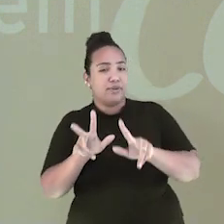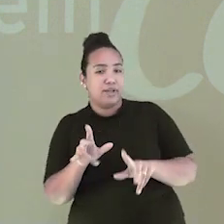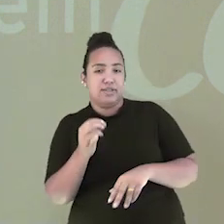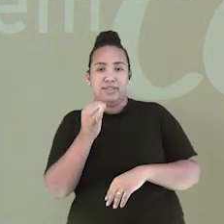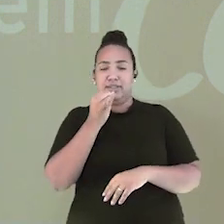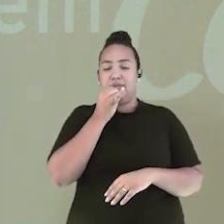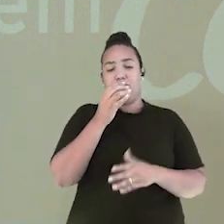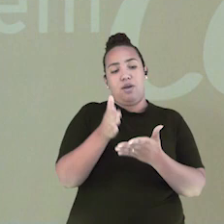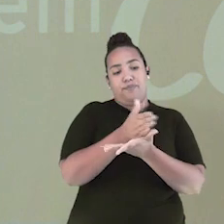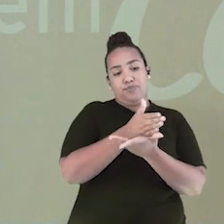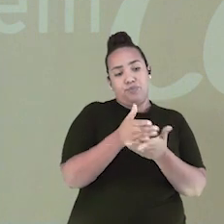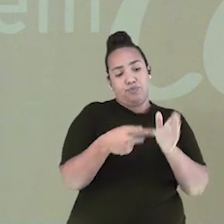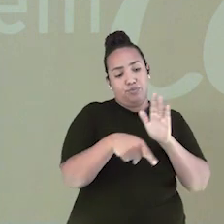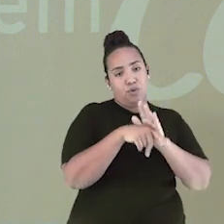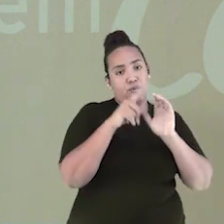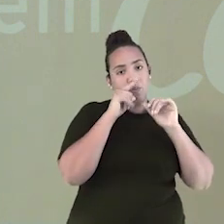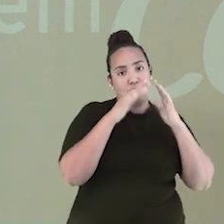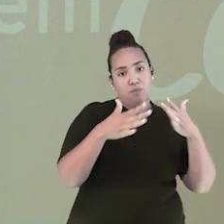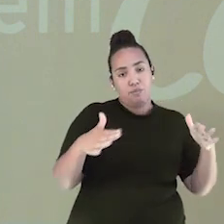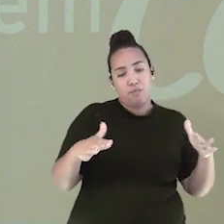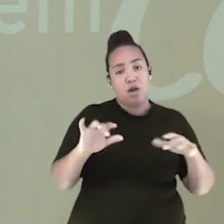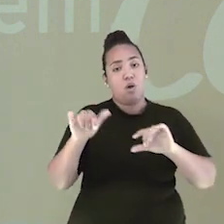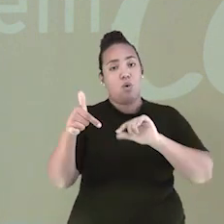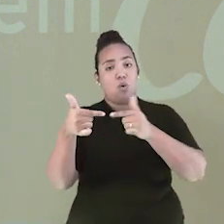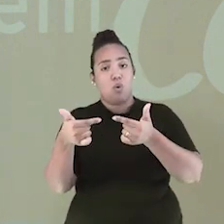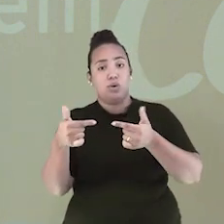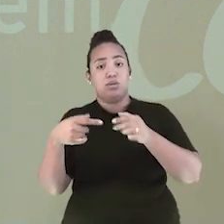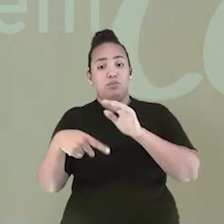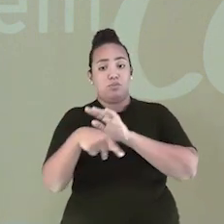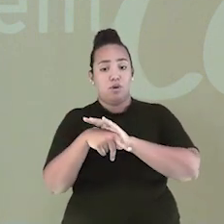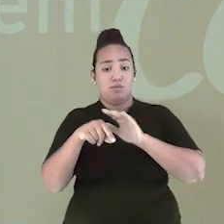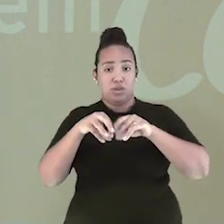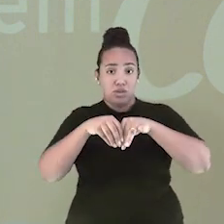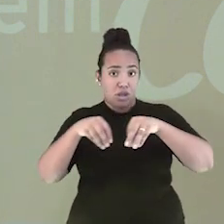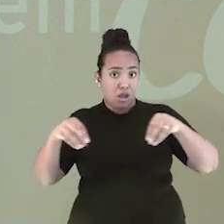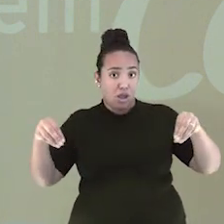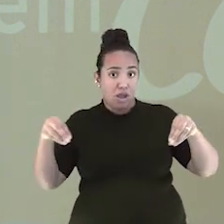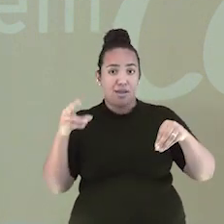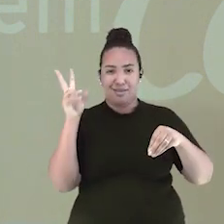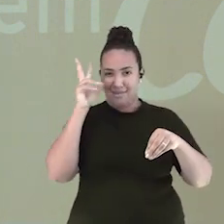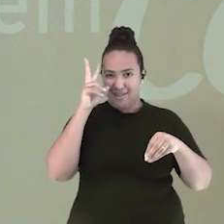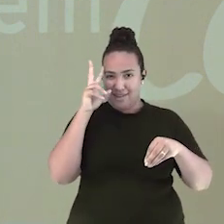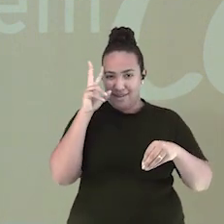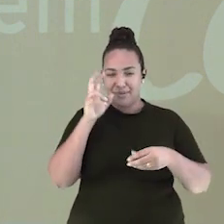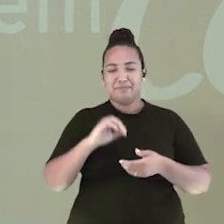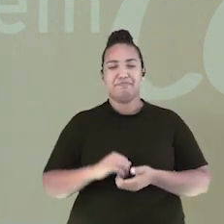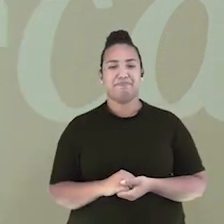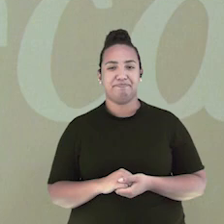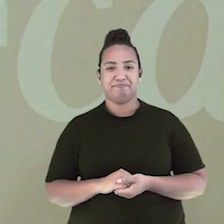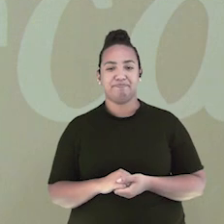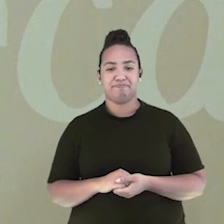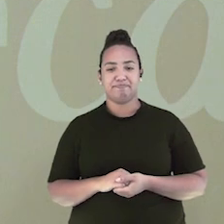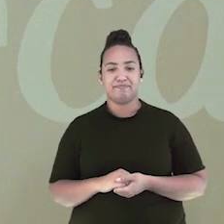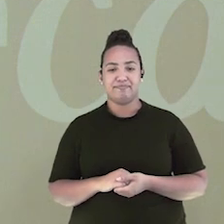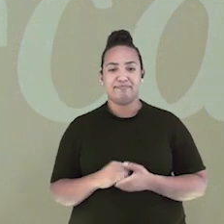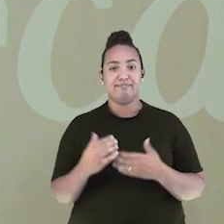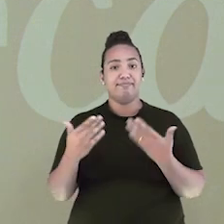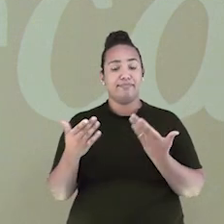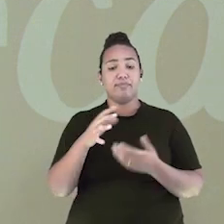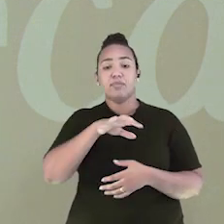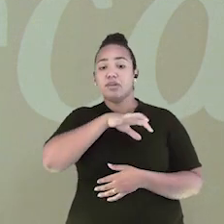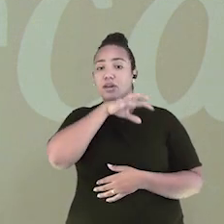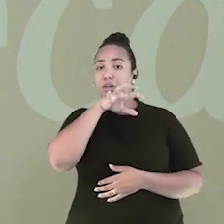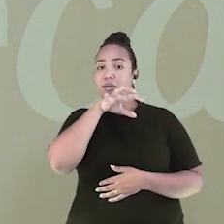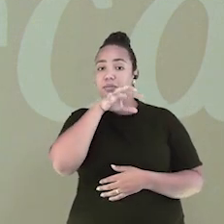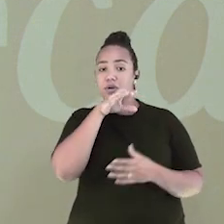isso têm nadadeiras, outras são terrestres e outras têm uma pata bem grande, não é mesmo? Vocês estão lembrados do exercício? Esses animais são da